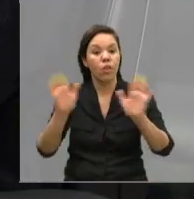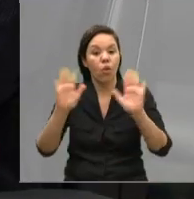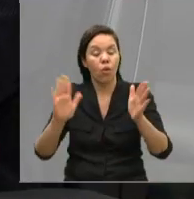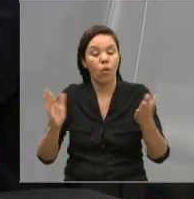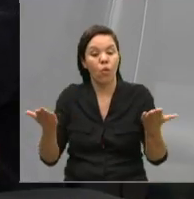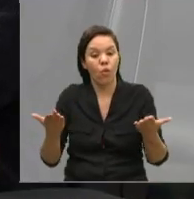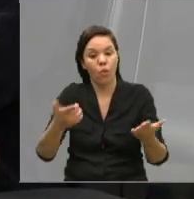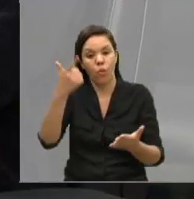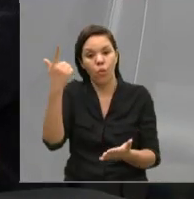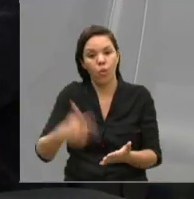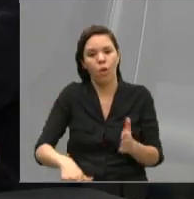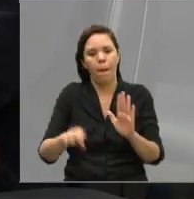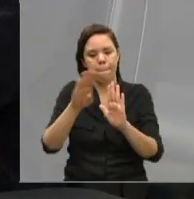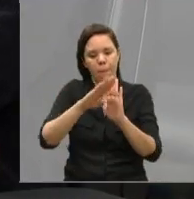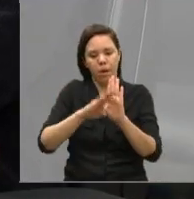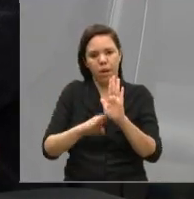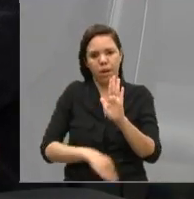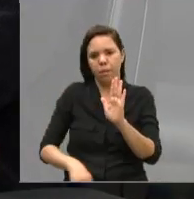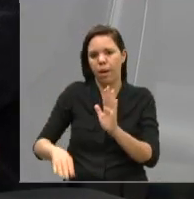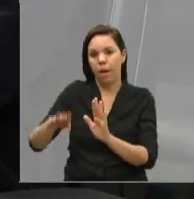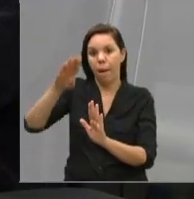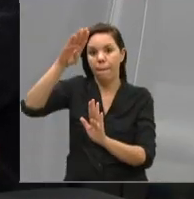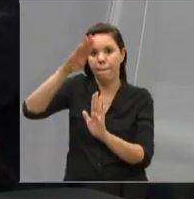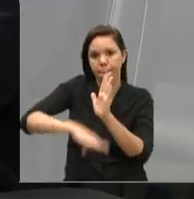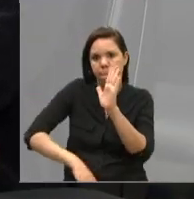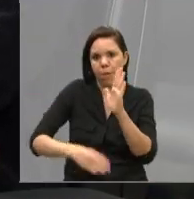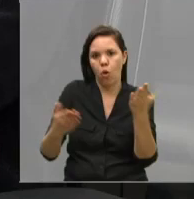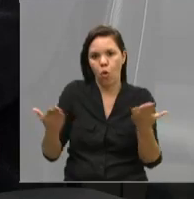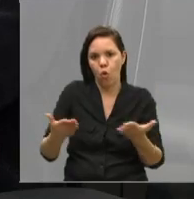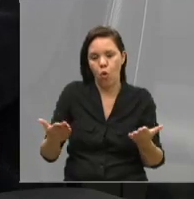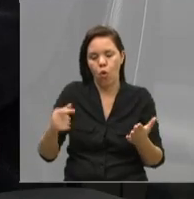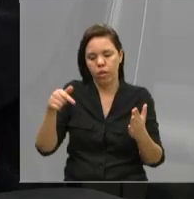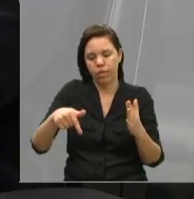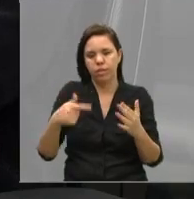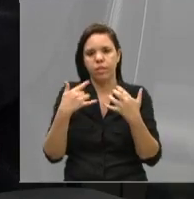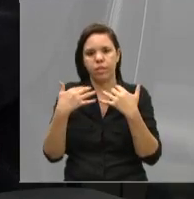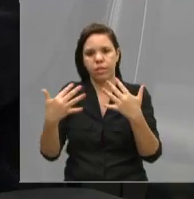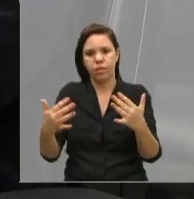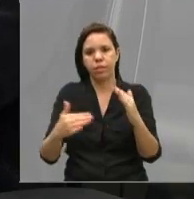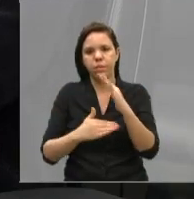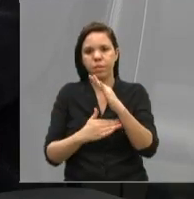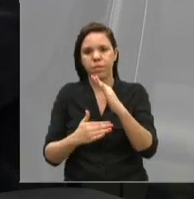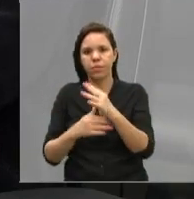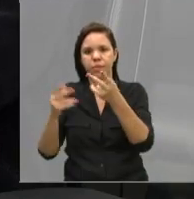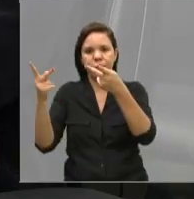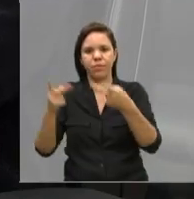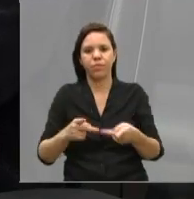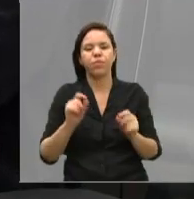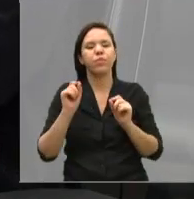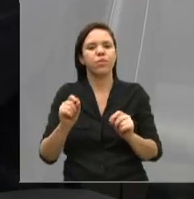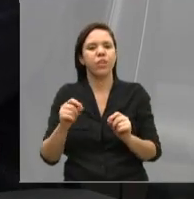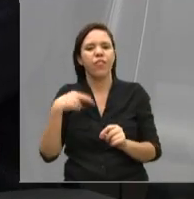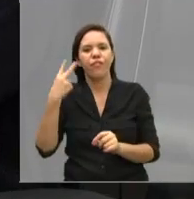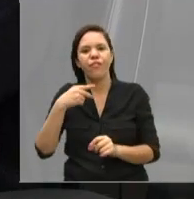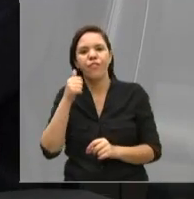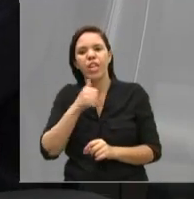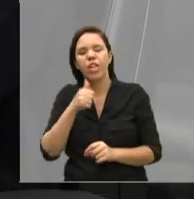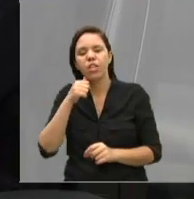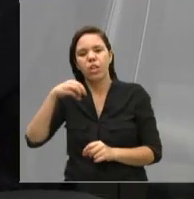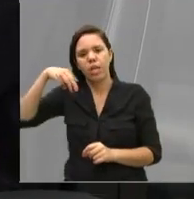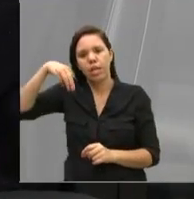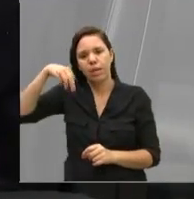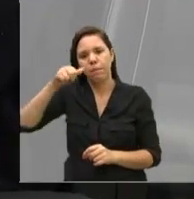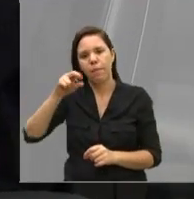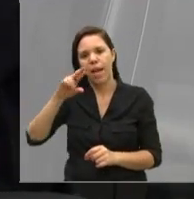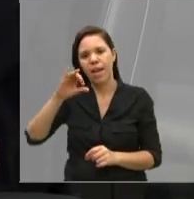Olá, está no ar mais um programa Em Pauta. Hoje a gente está aqui no plenário da Câmara e a nossa convidada é a vereadora Mariana Conte,